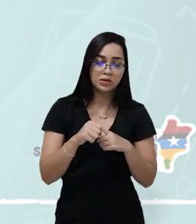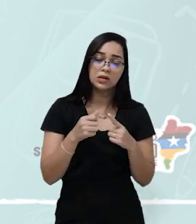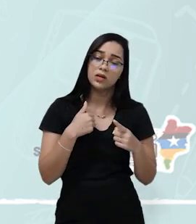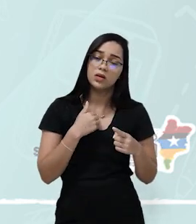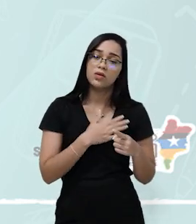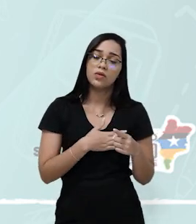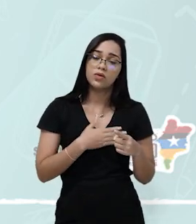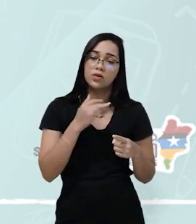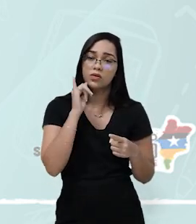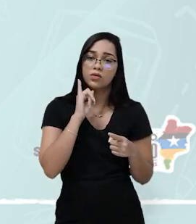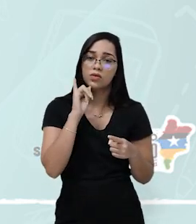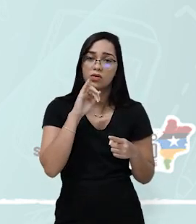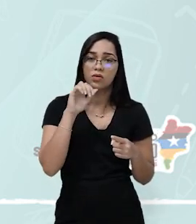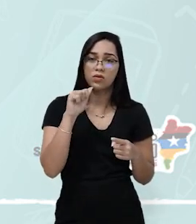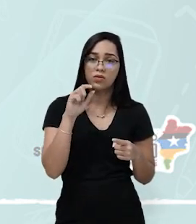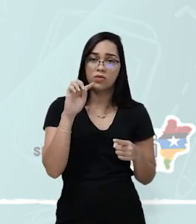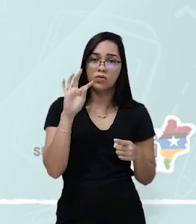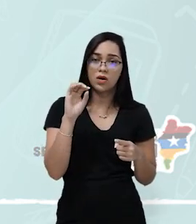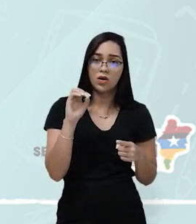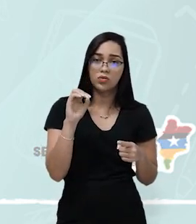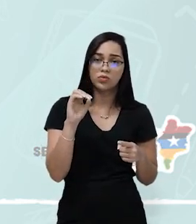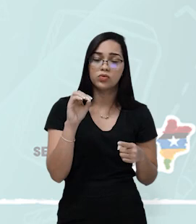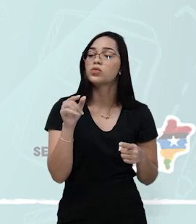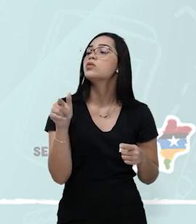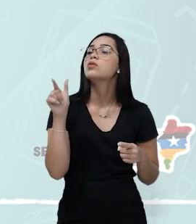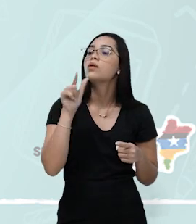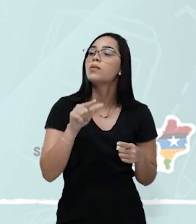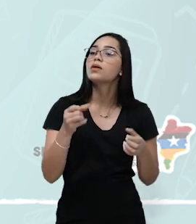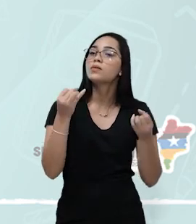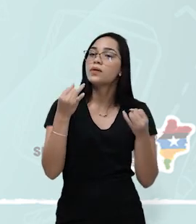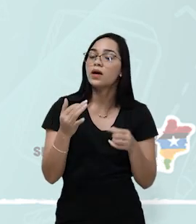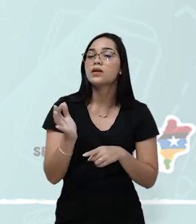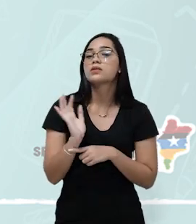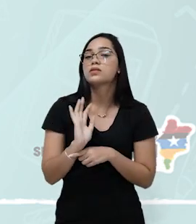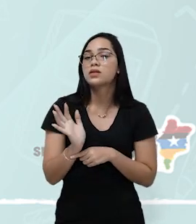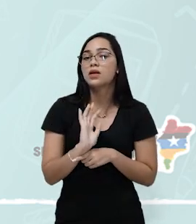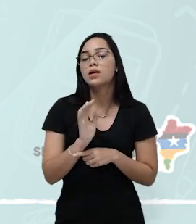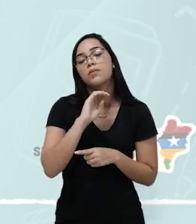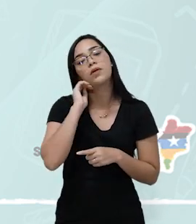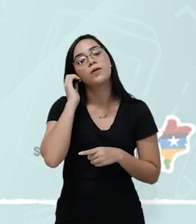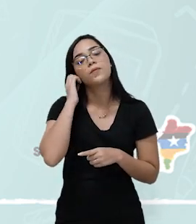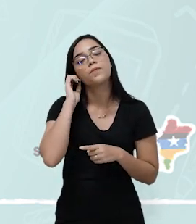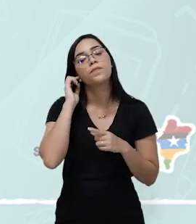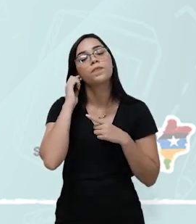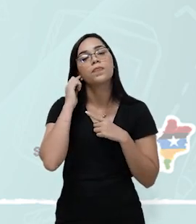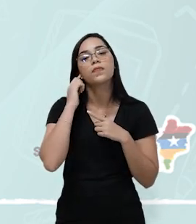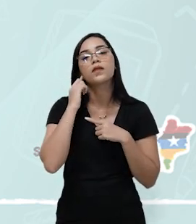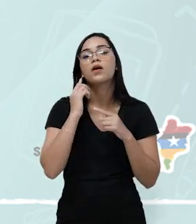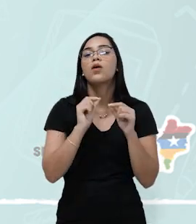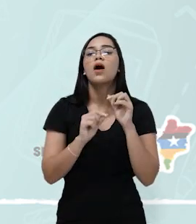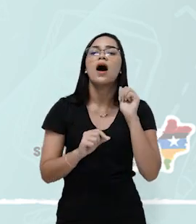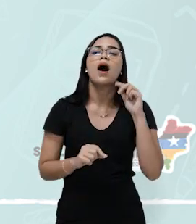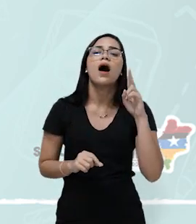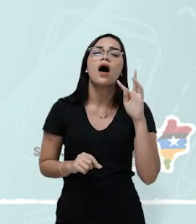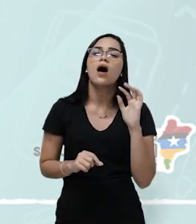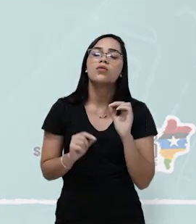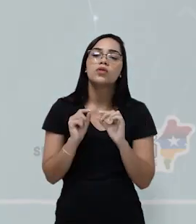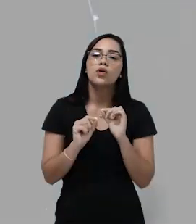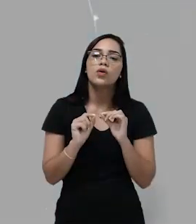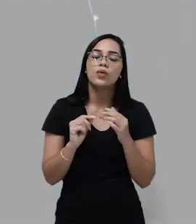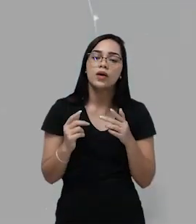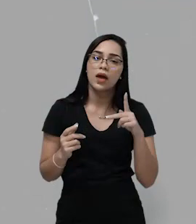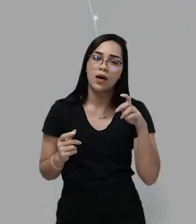de exemplificar o alto, né? Vamos de novo para falar de cinema, né? Embora seja um alto, o que é um alto? É